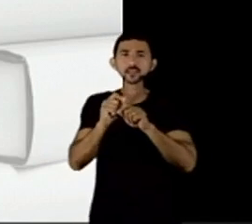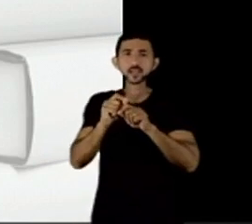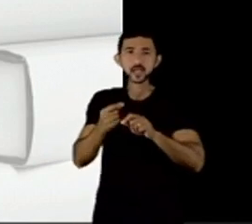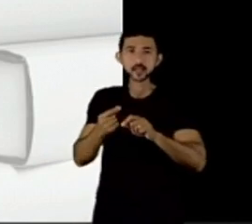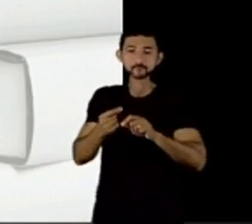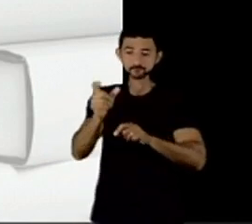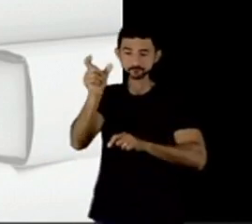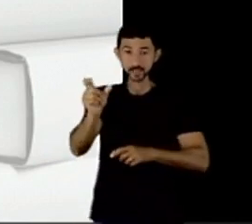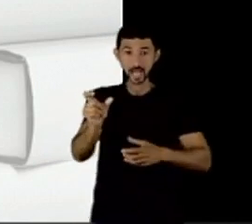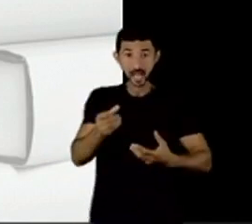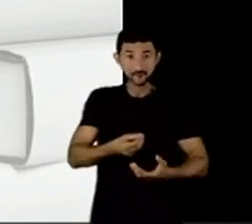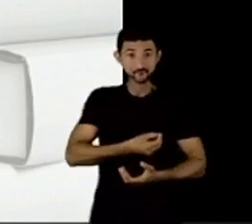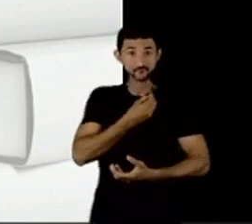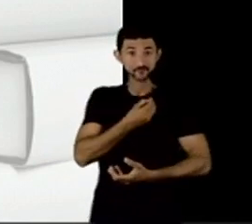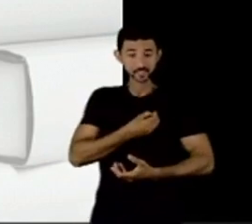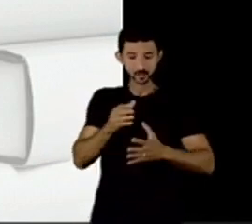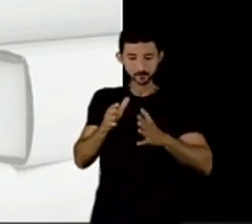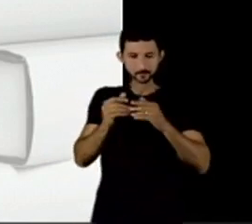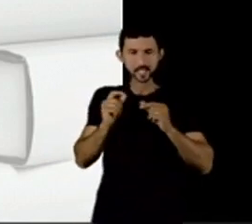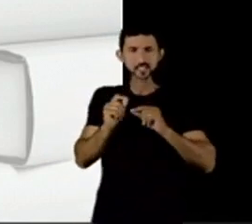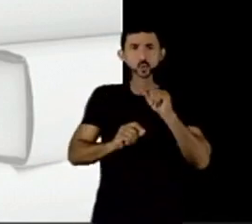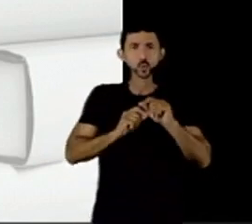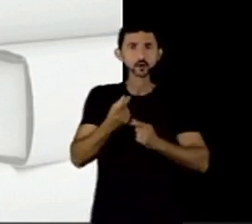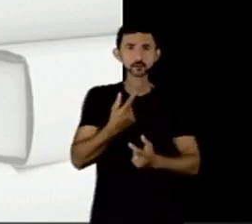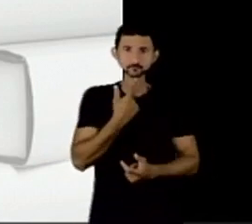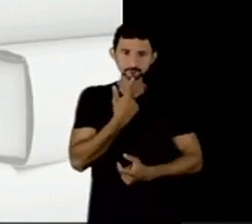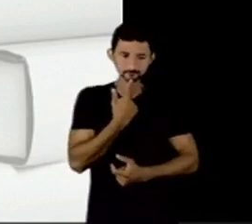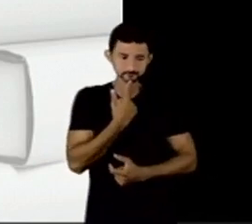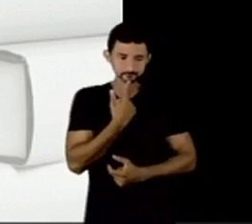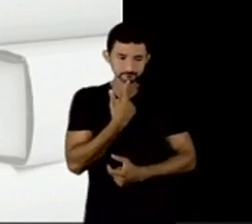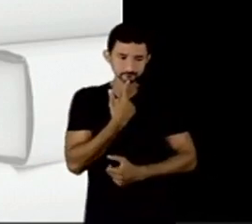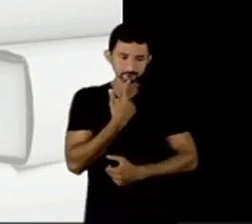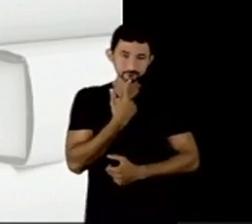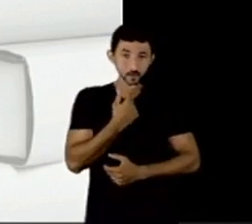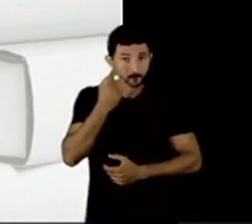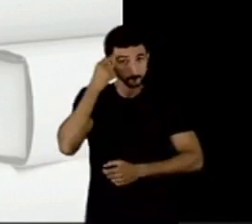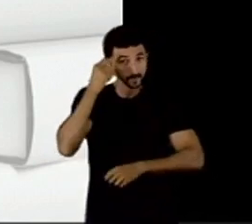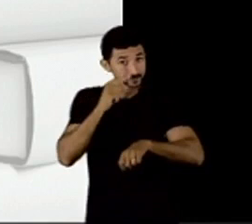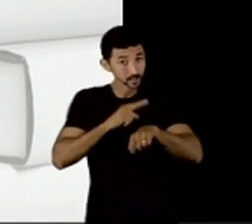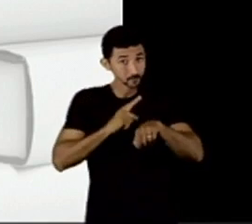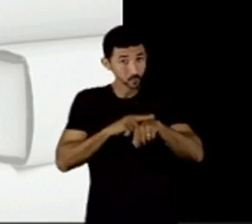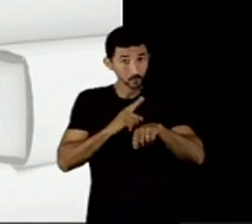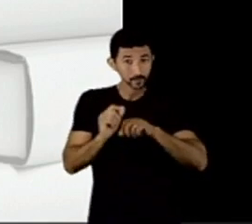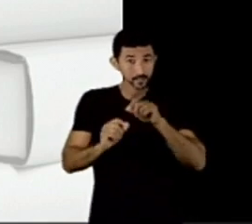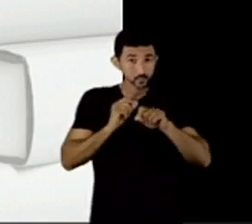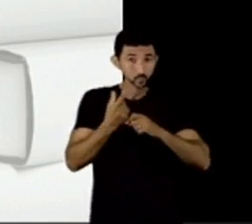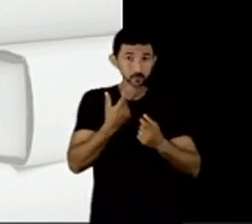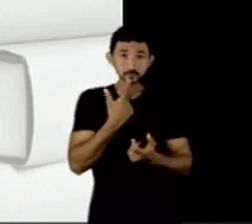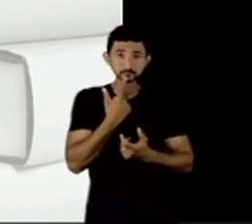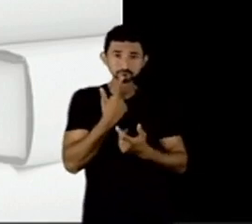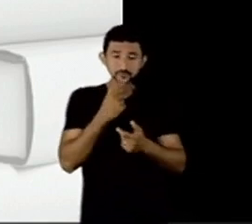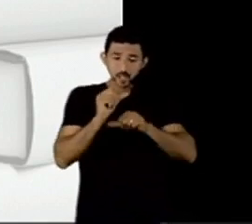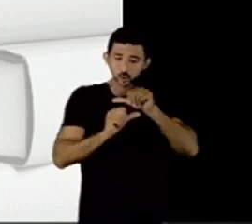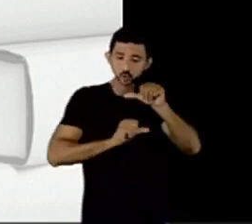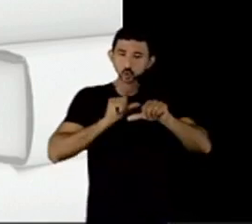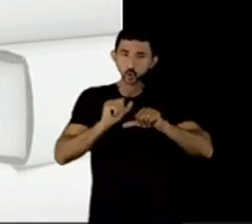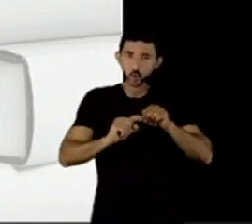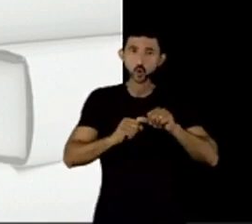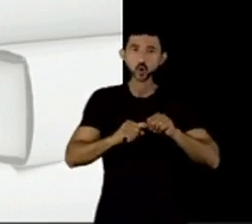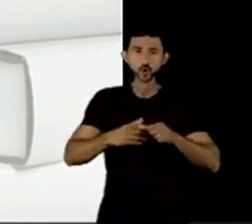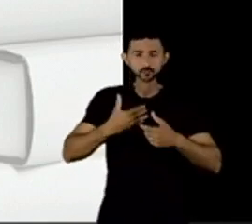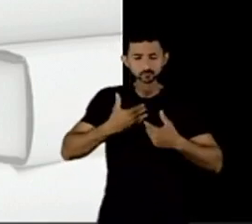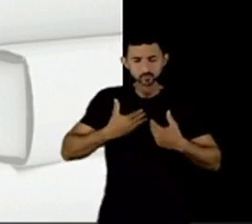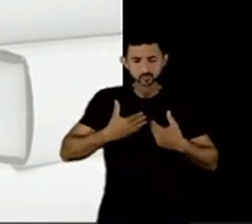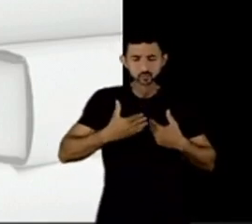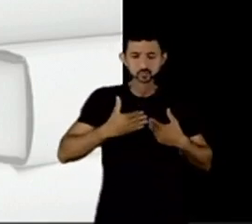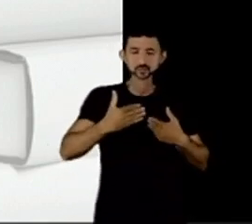pede? E aí a ideia é nós fazermos uma reflexão a respeito das mudanças pelas quais